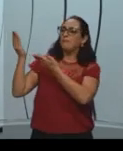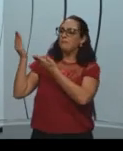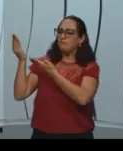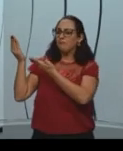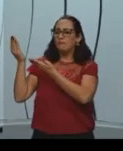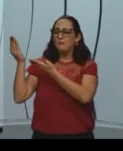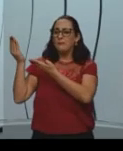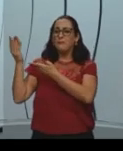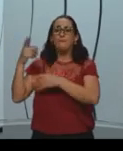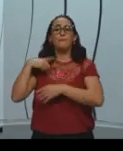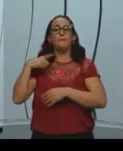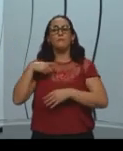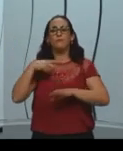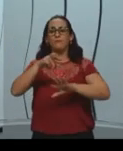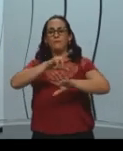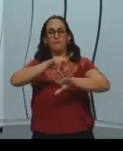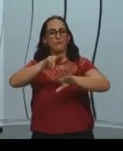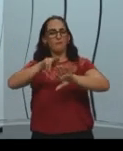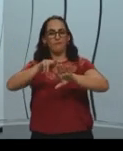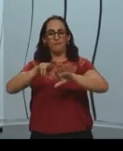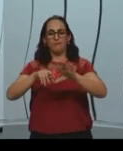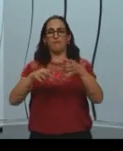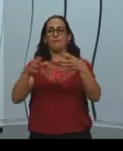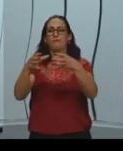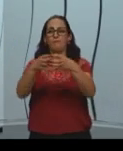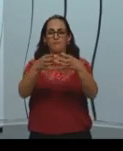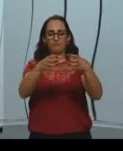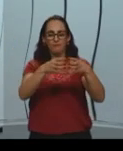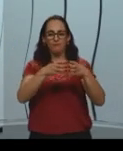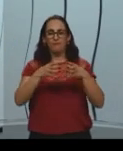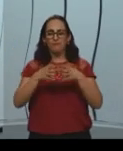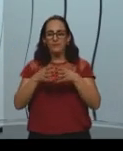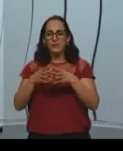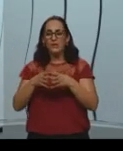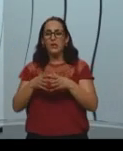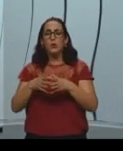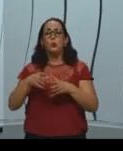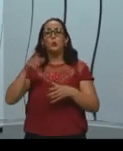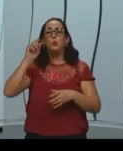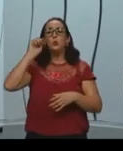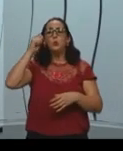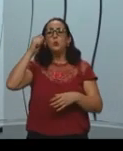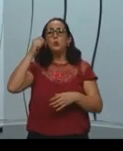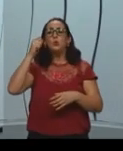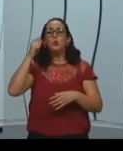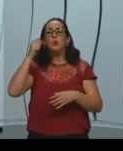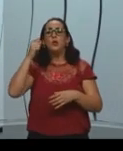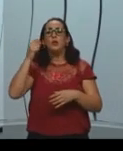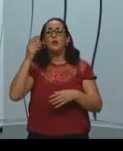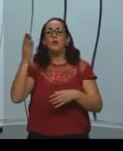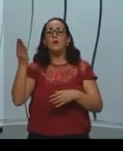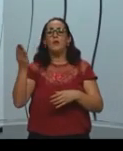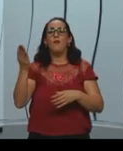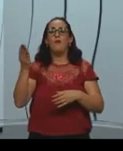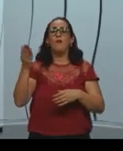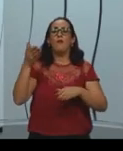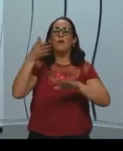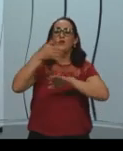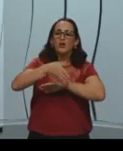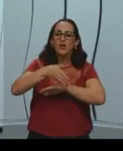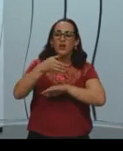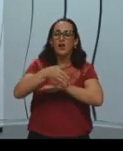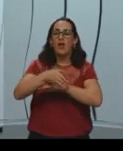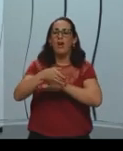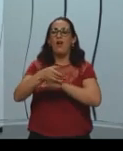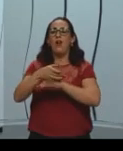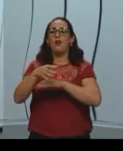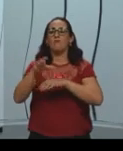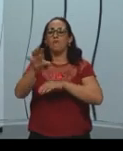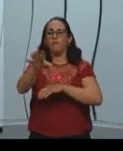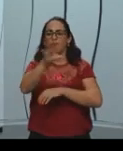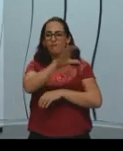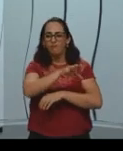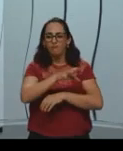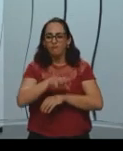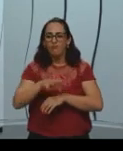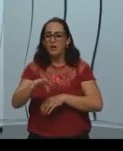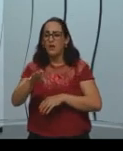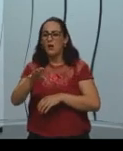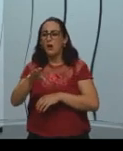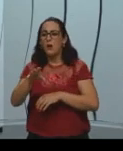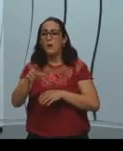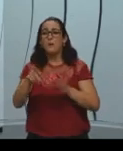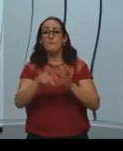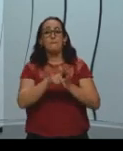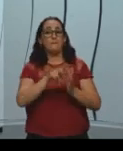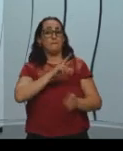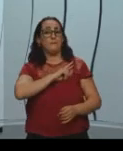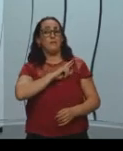né? Que são escravos, são negros, né? Que vieram de uma região em que eles seguiam a religião, que era o islamismo, e